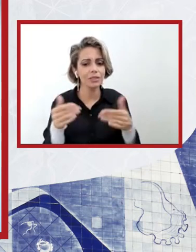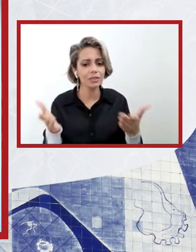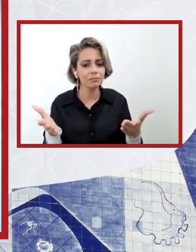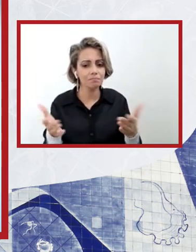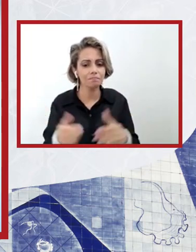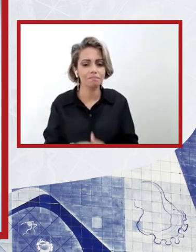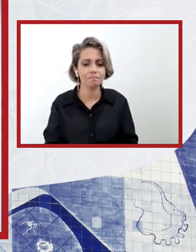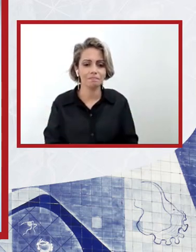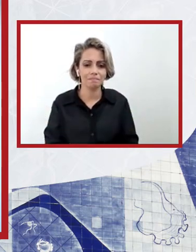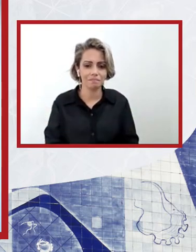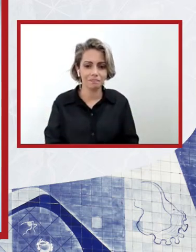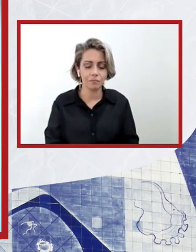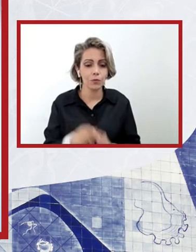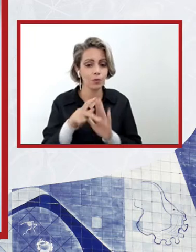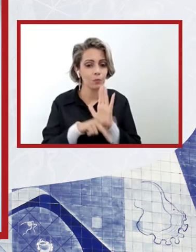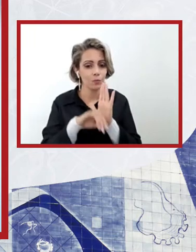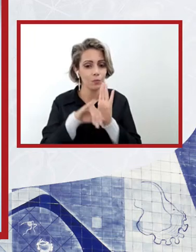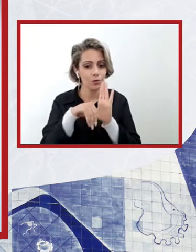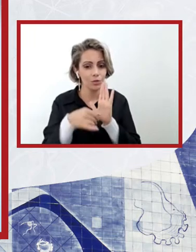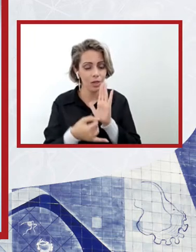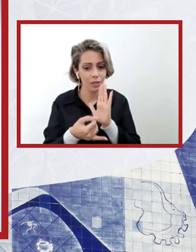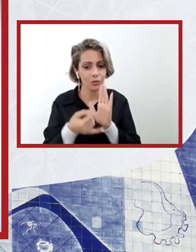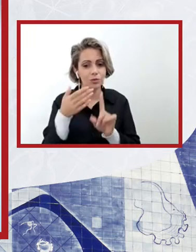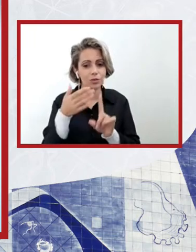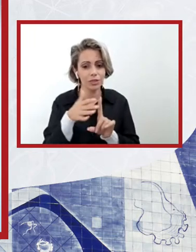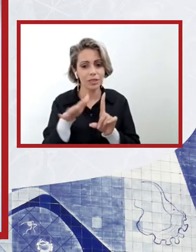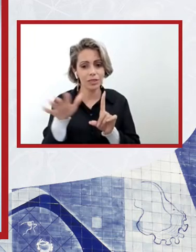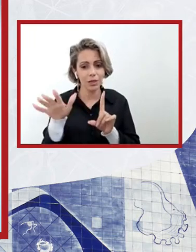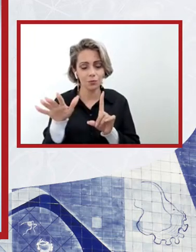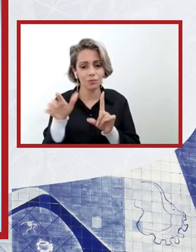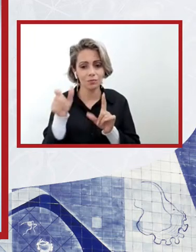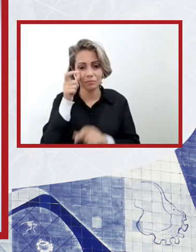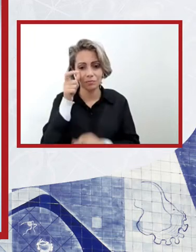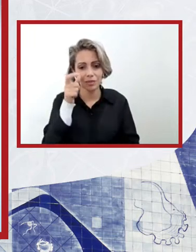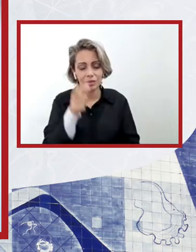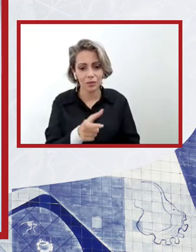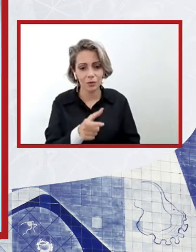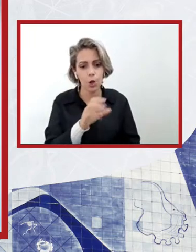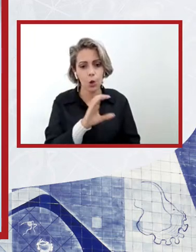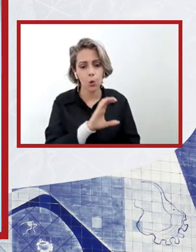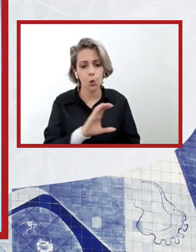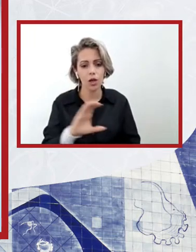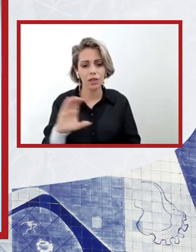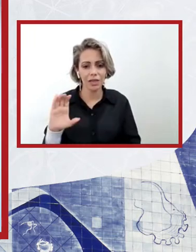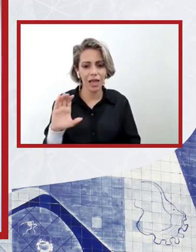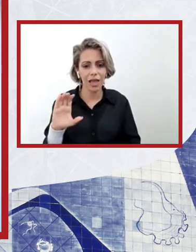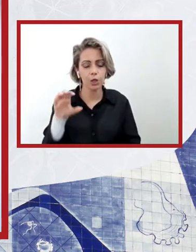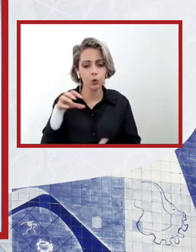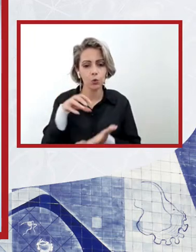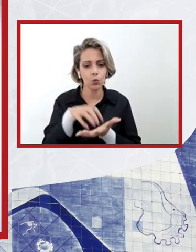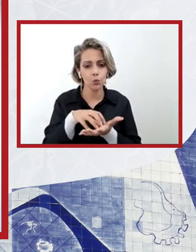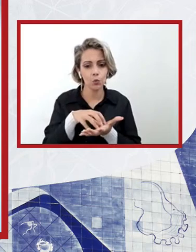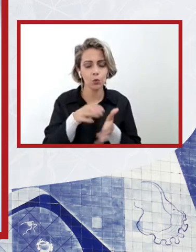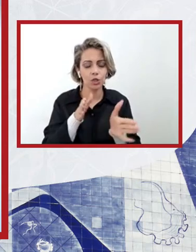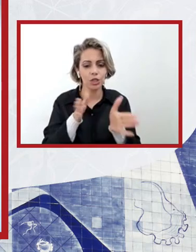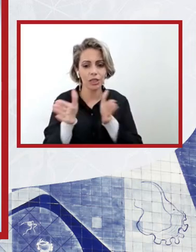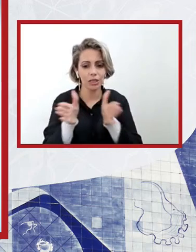e projetos de extensão e que se interessaram por coordenar núcleo de